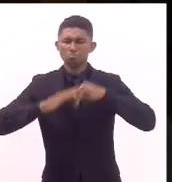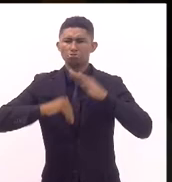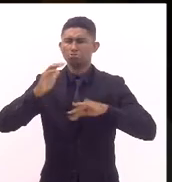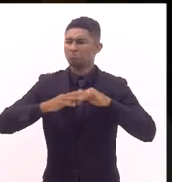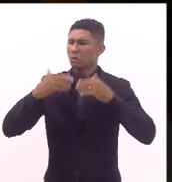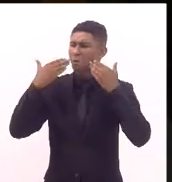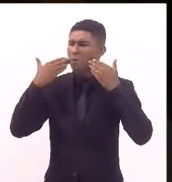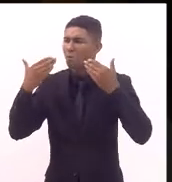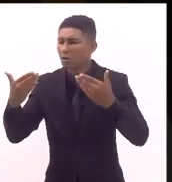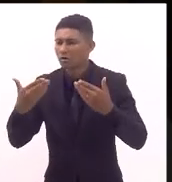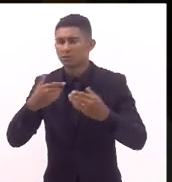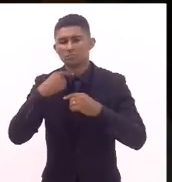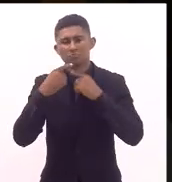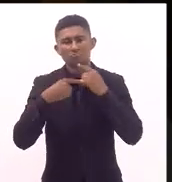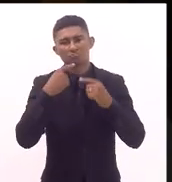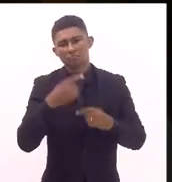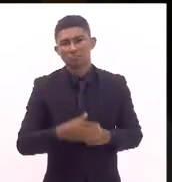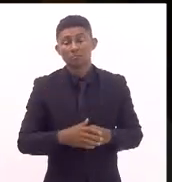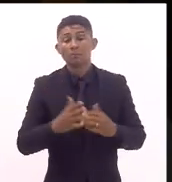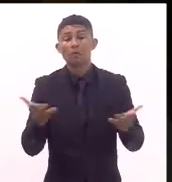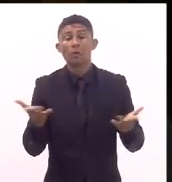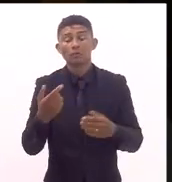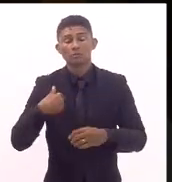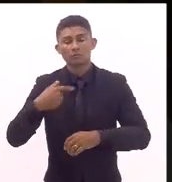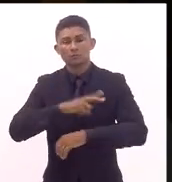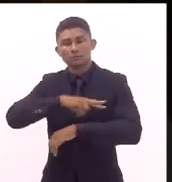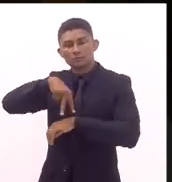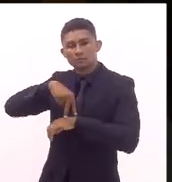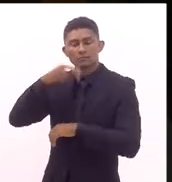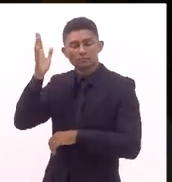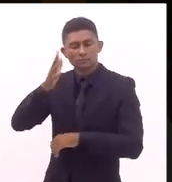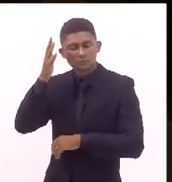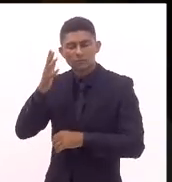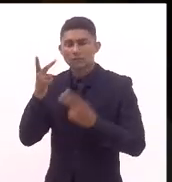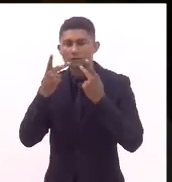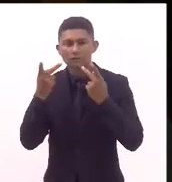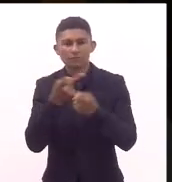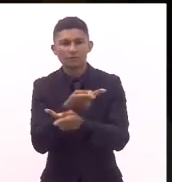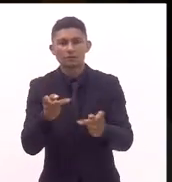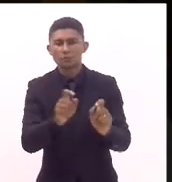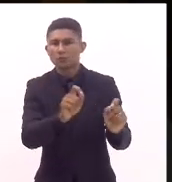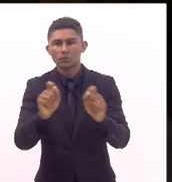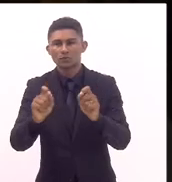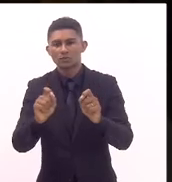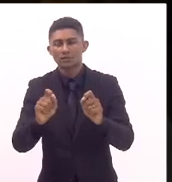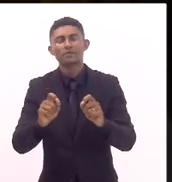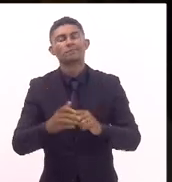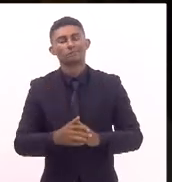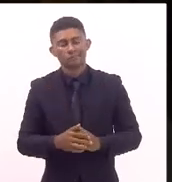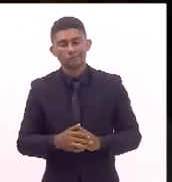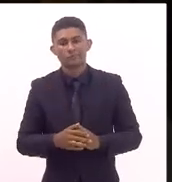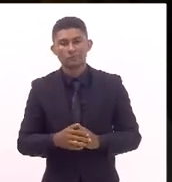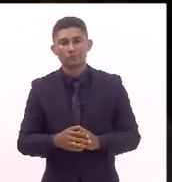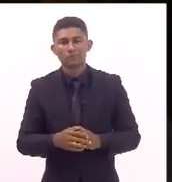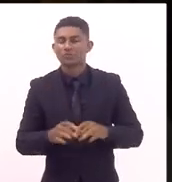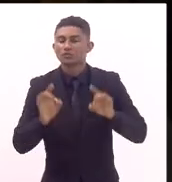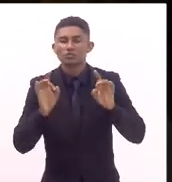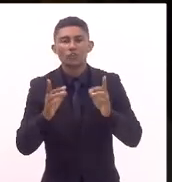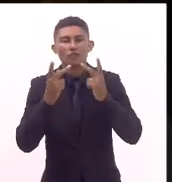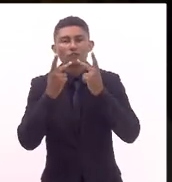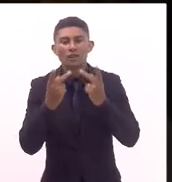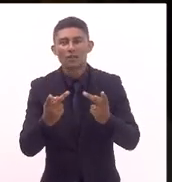mostrar sua capacidade mas não te ouvi falar não tem nada a ver com isso apenas dizer que